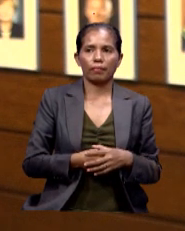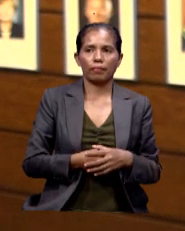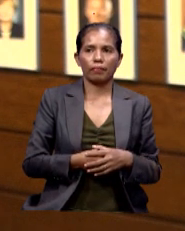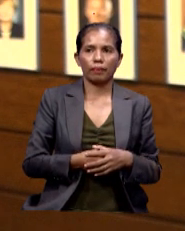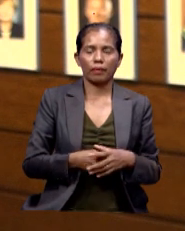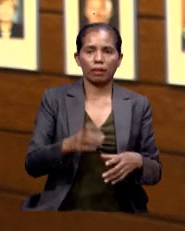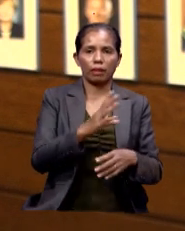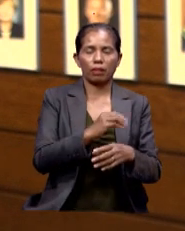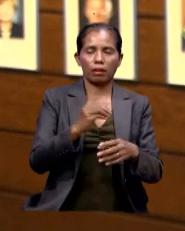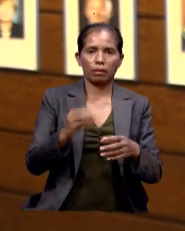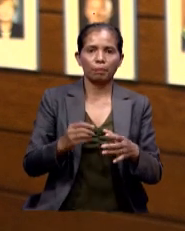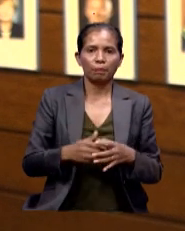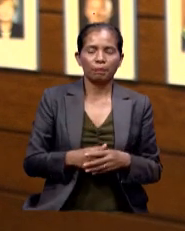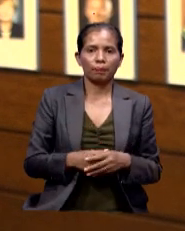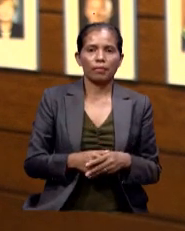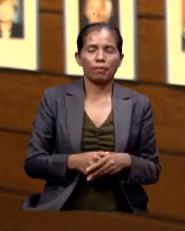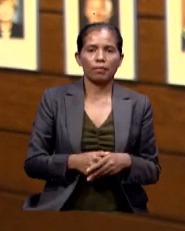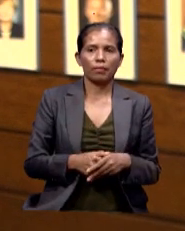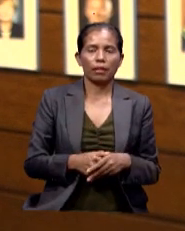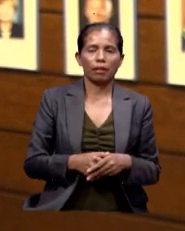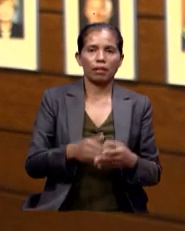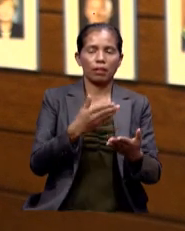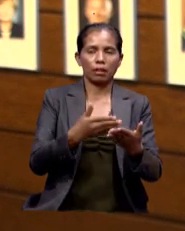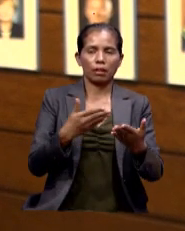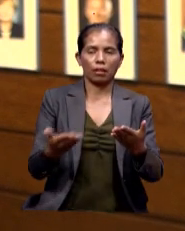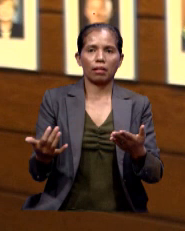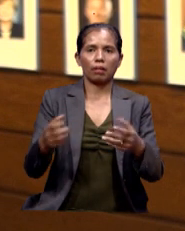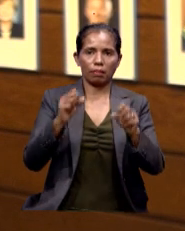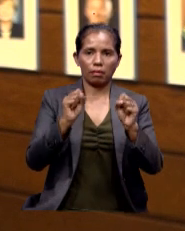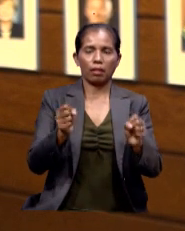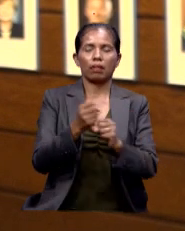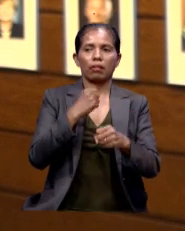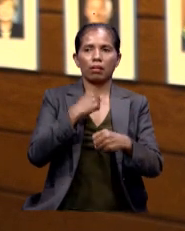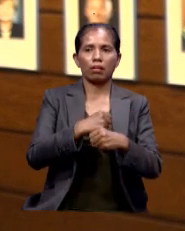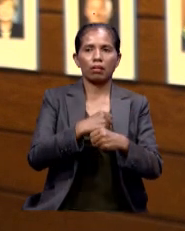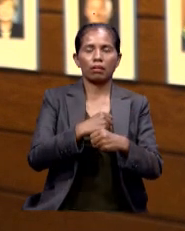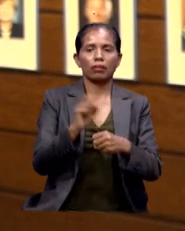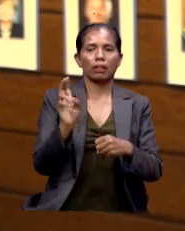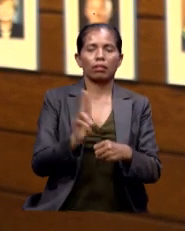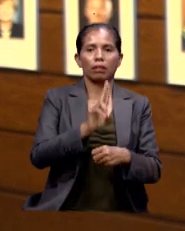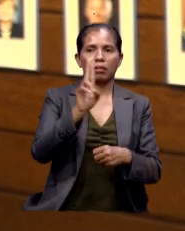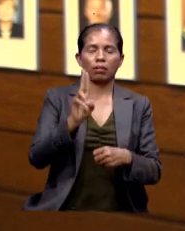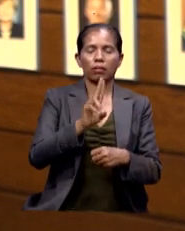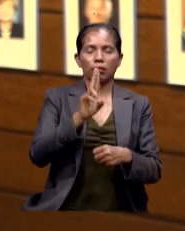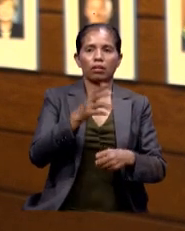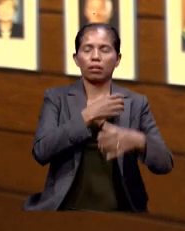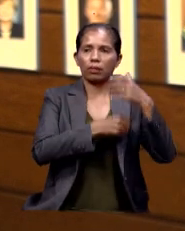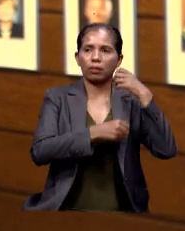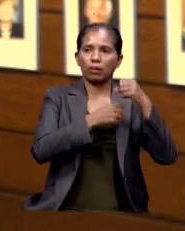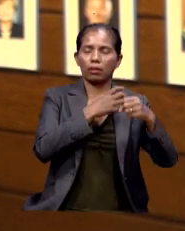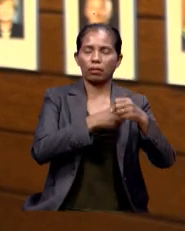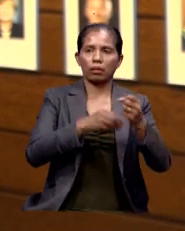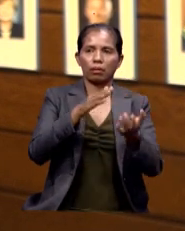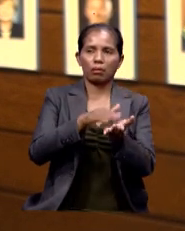e produtos né, que bele, halo, ba, usa susu bem para halo, essa